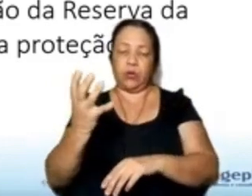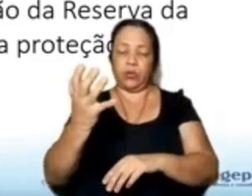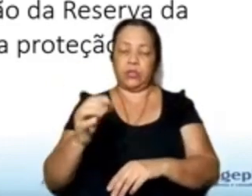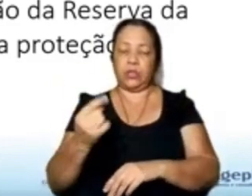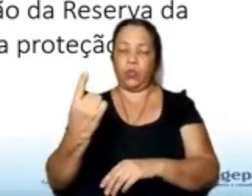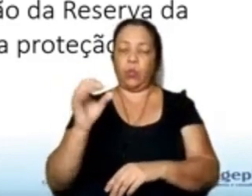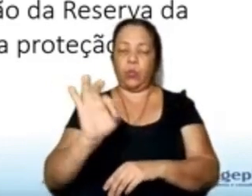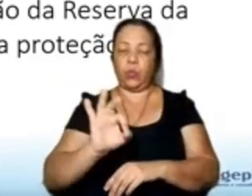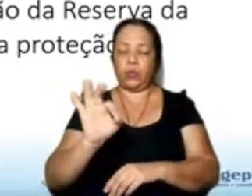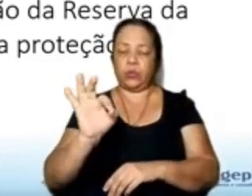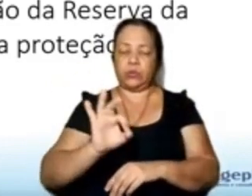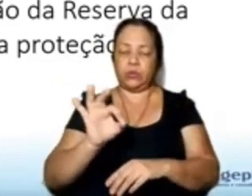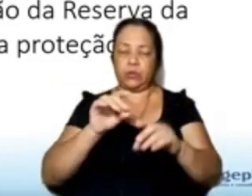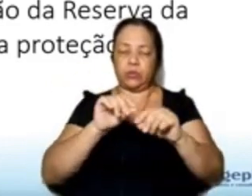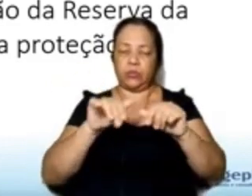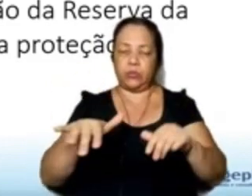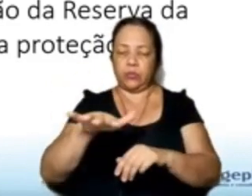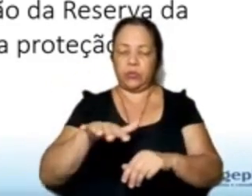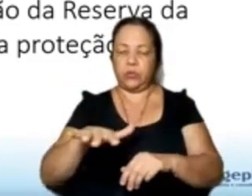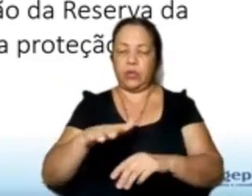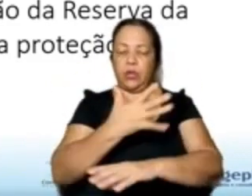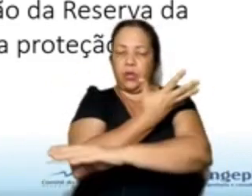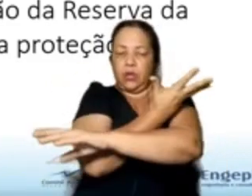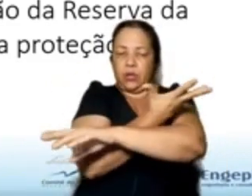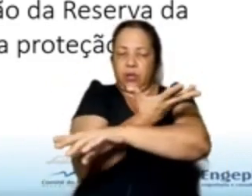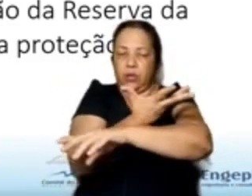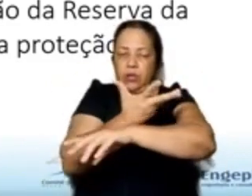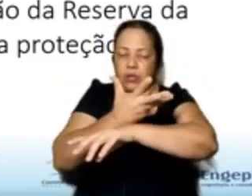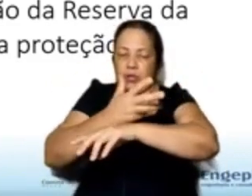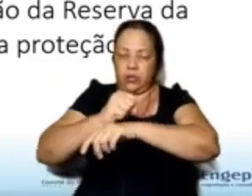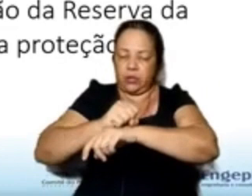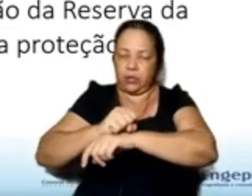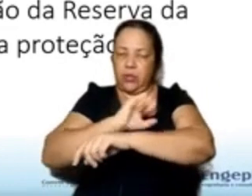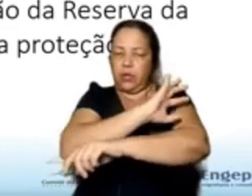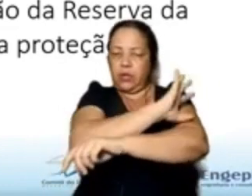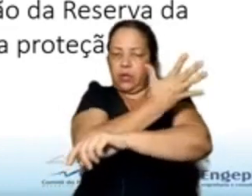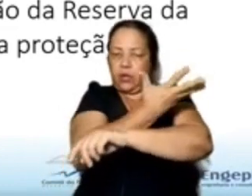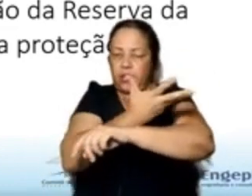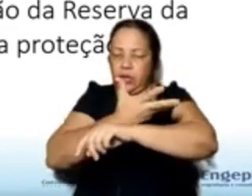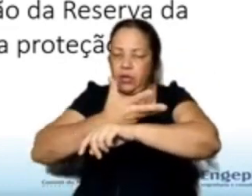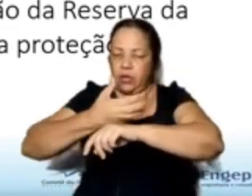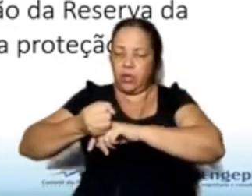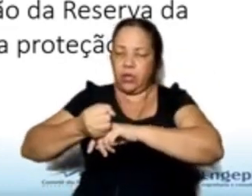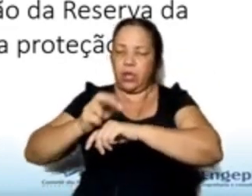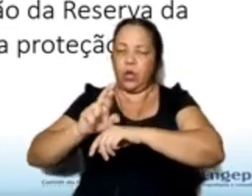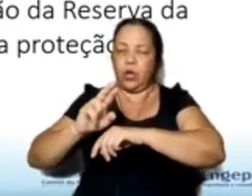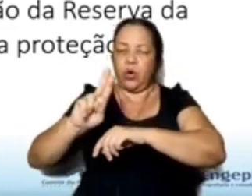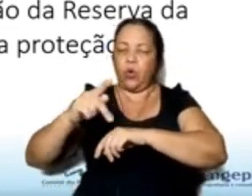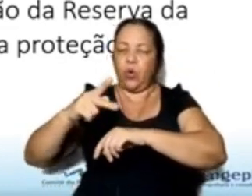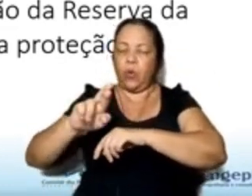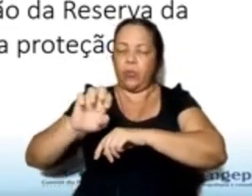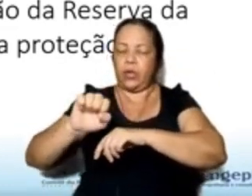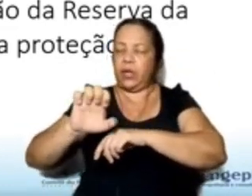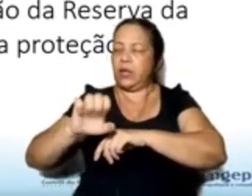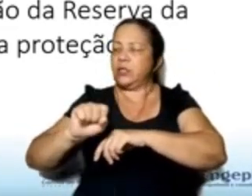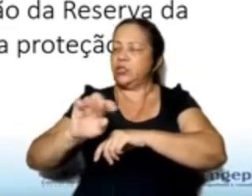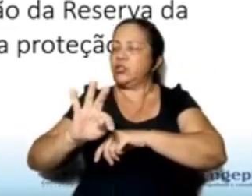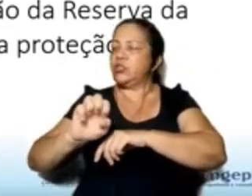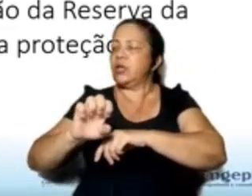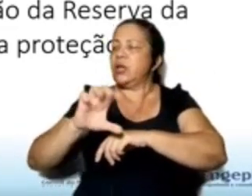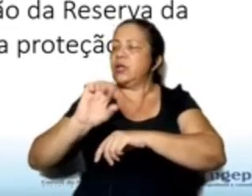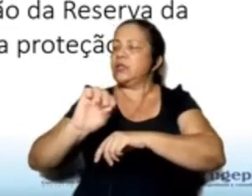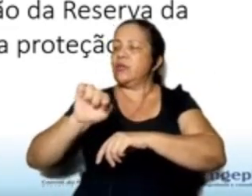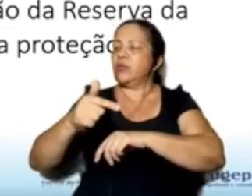território, ou seja, o cerrado denso, o cerrado rupestre, por exemplo, é 0,79% do território do DF, isso dá